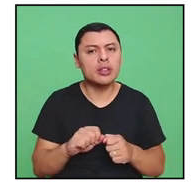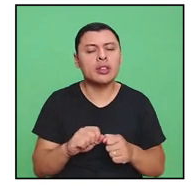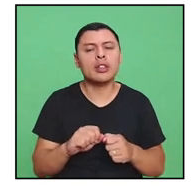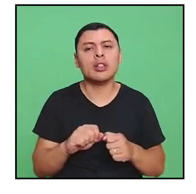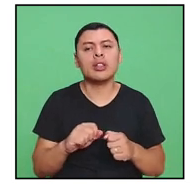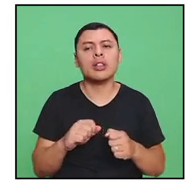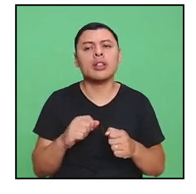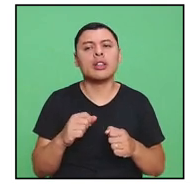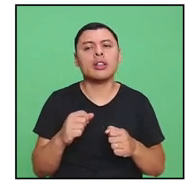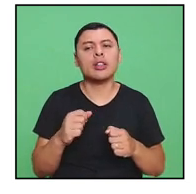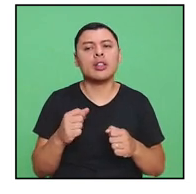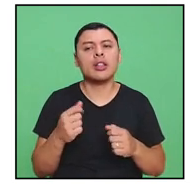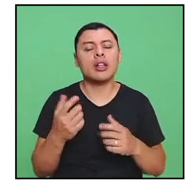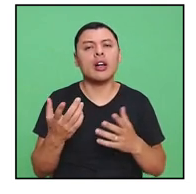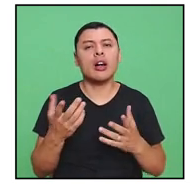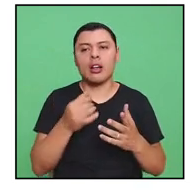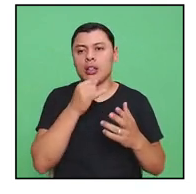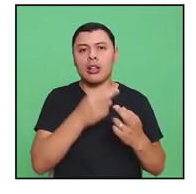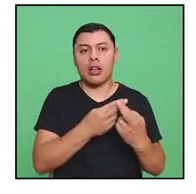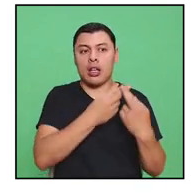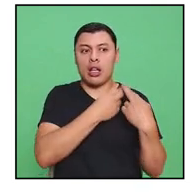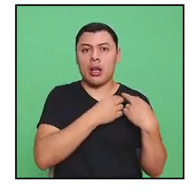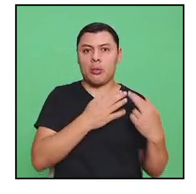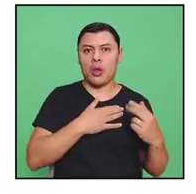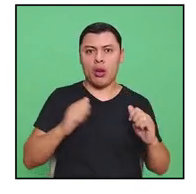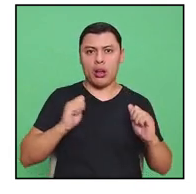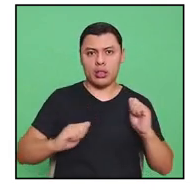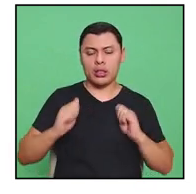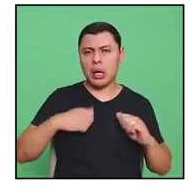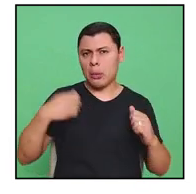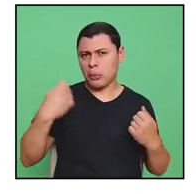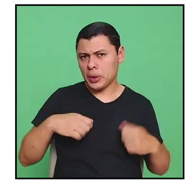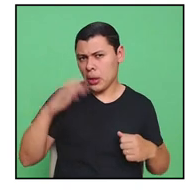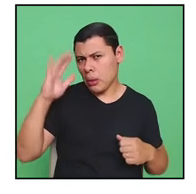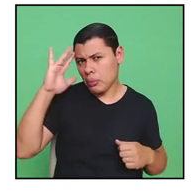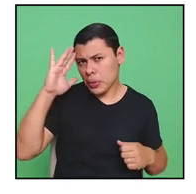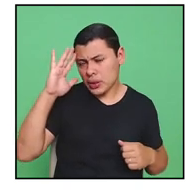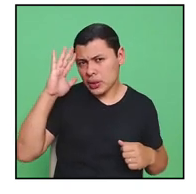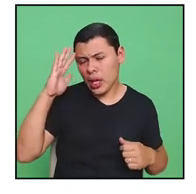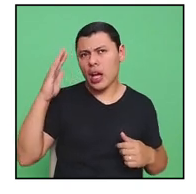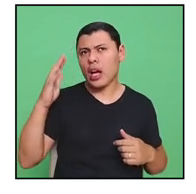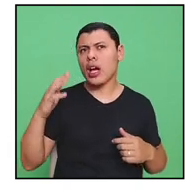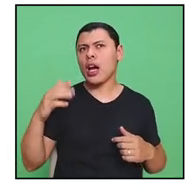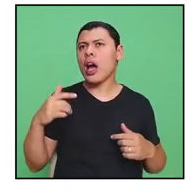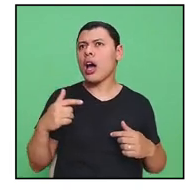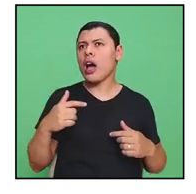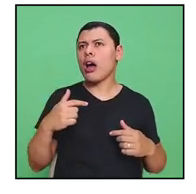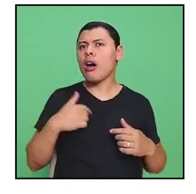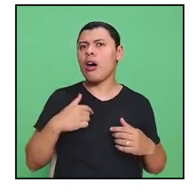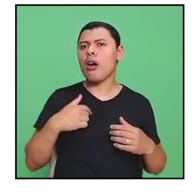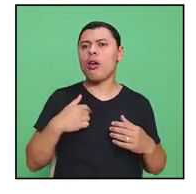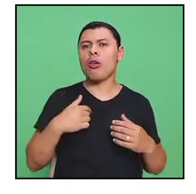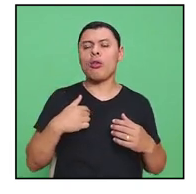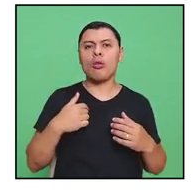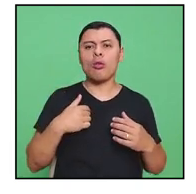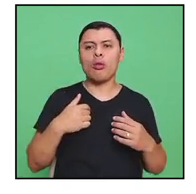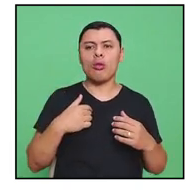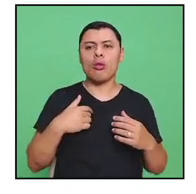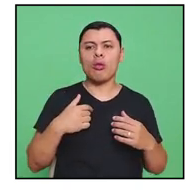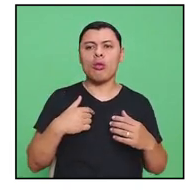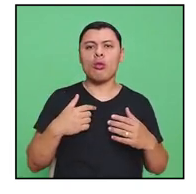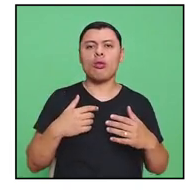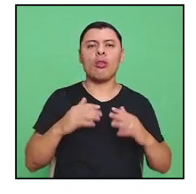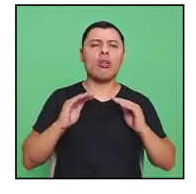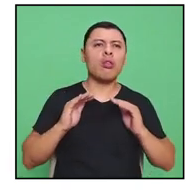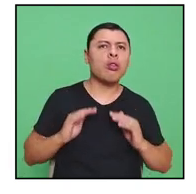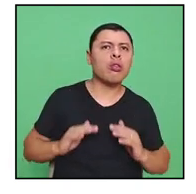até onde estava a responsabilidade do artista também de pensar qual que é a potência de poder ser, de se poder frustração, assim,